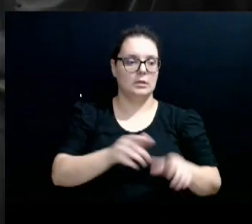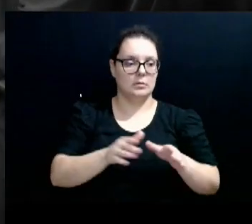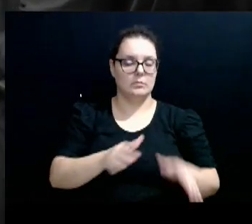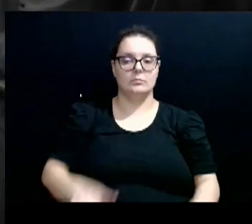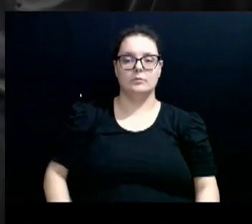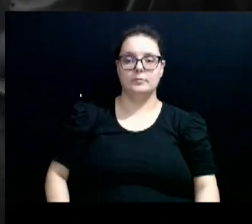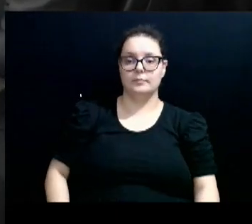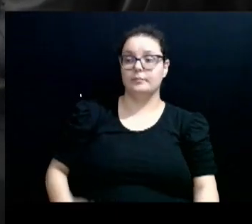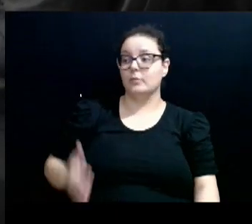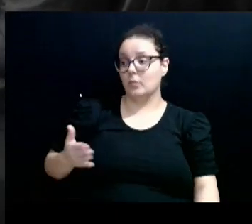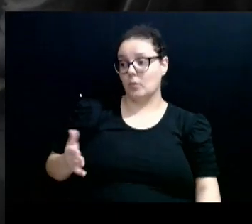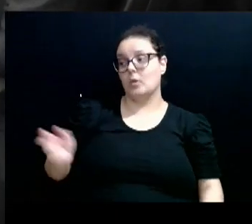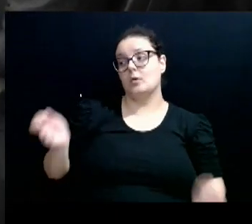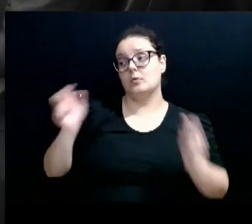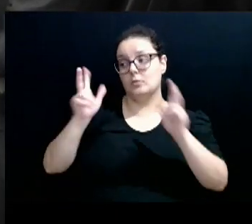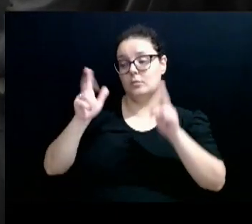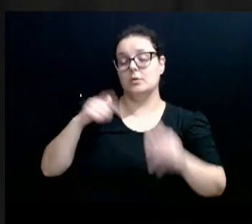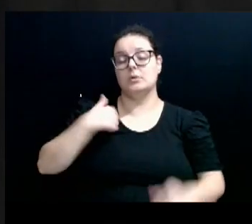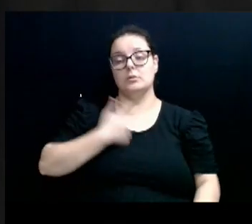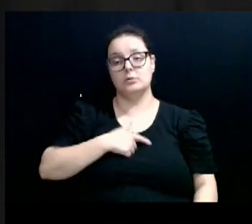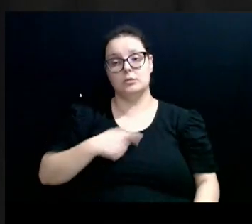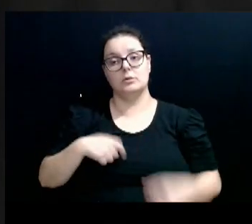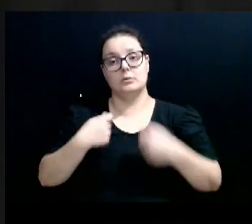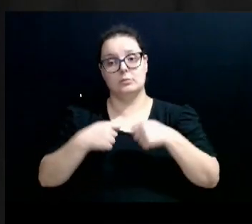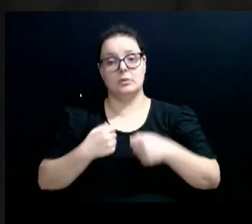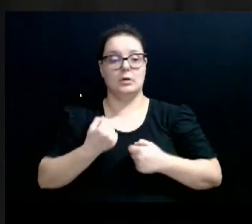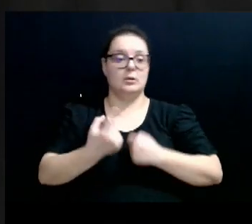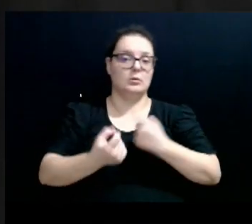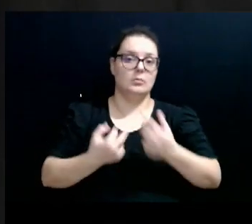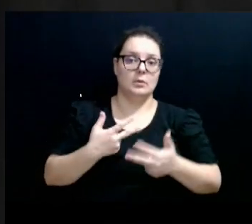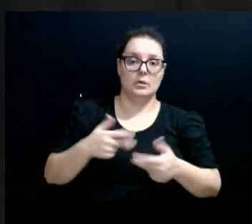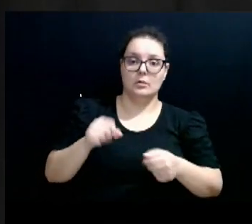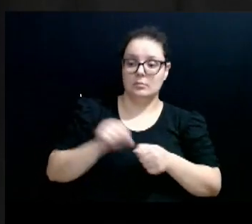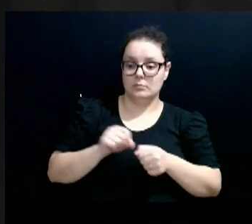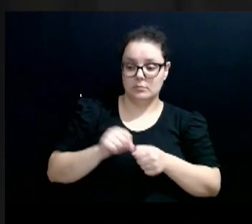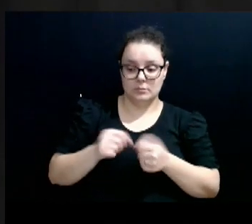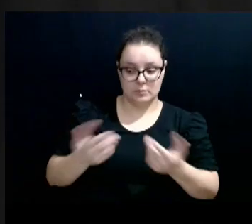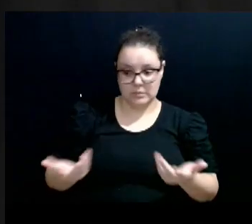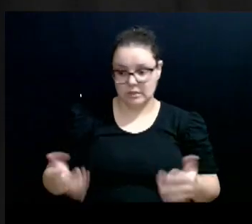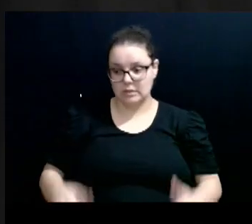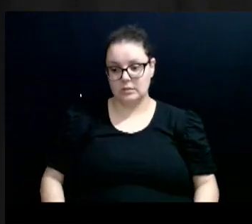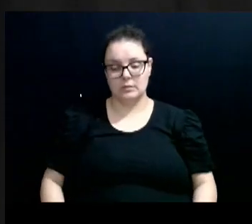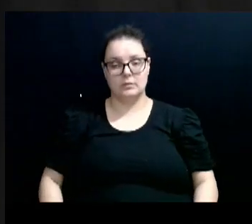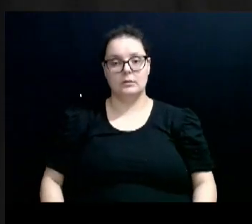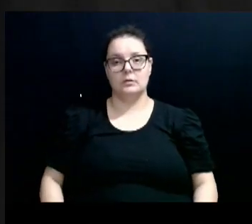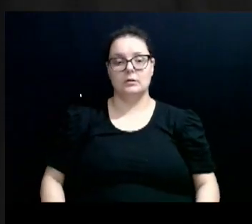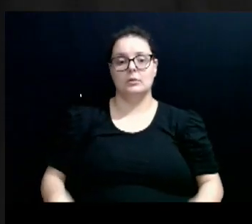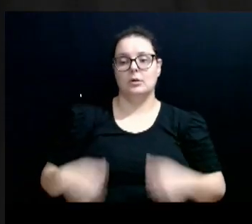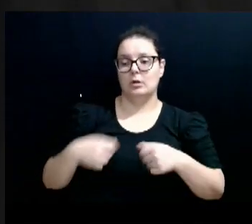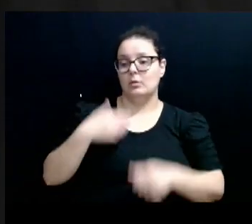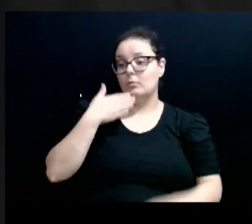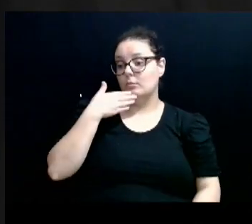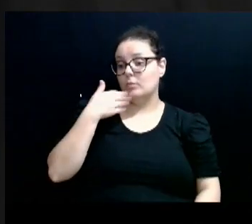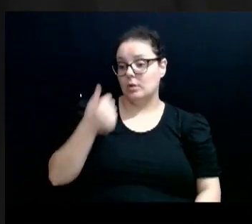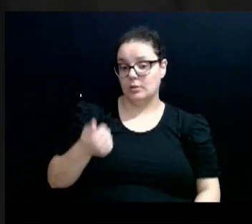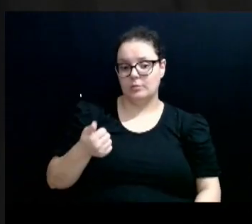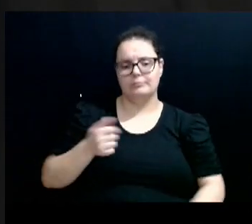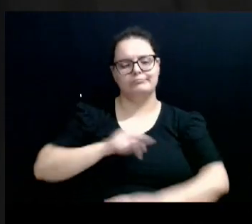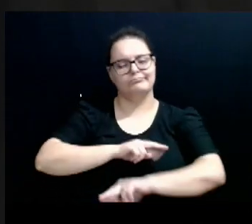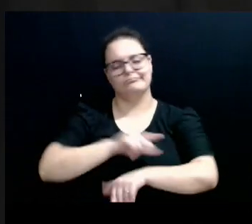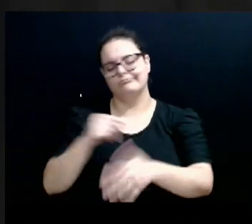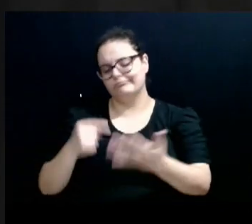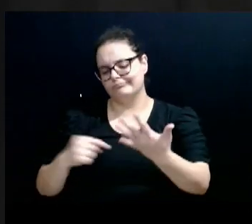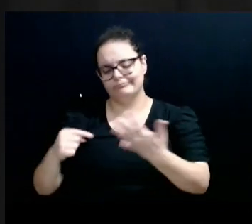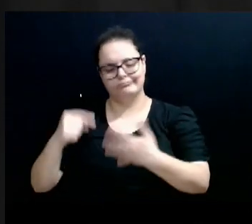na gente a necessidade de fazer alguma coisa, né? A gente precisaria melhorar em muitos aspectos, né? Precisaria lutar por